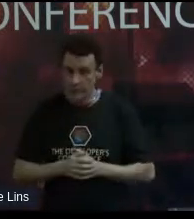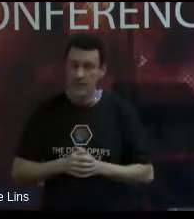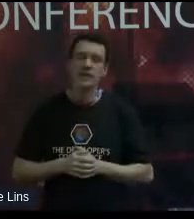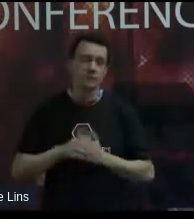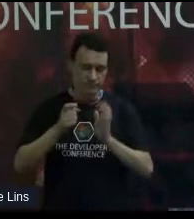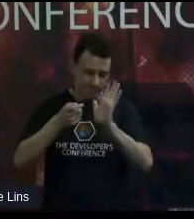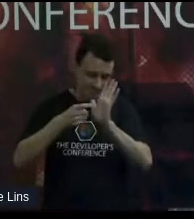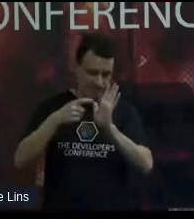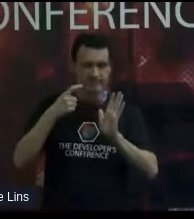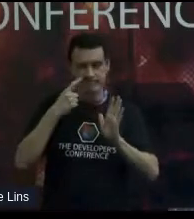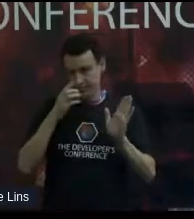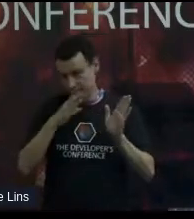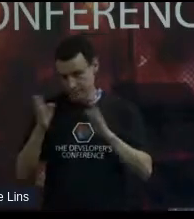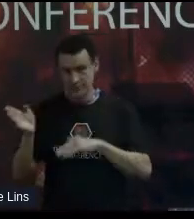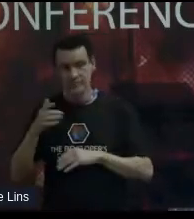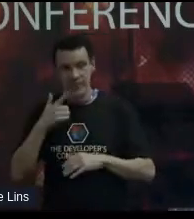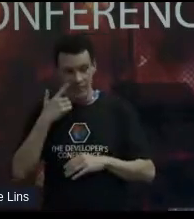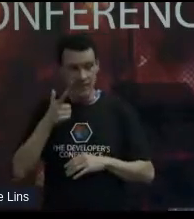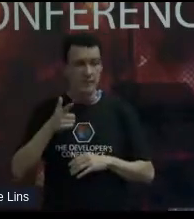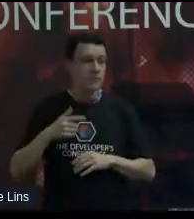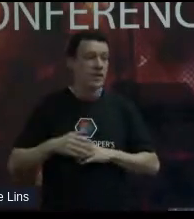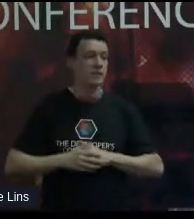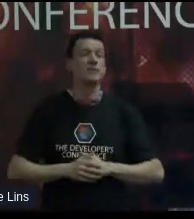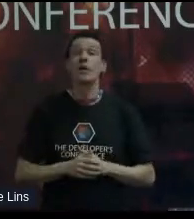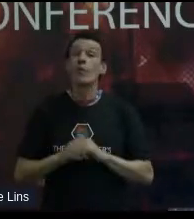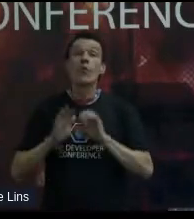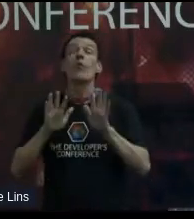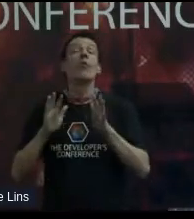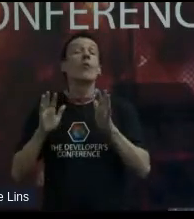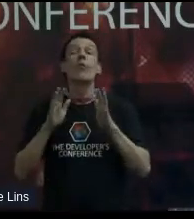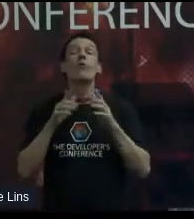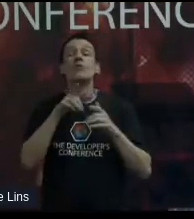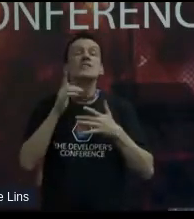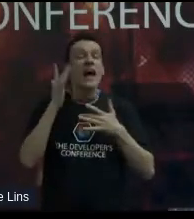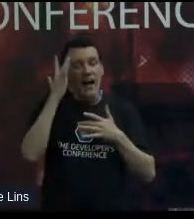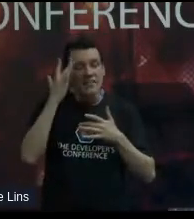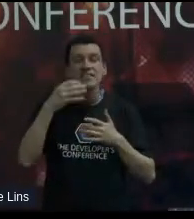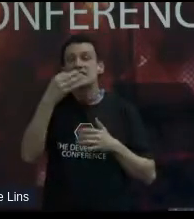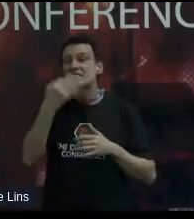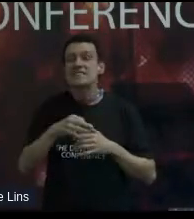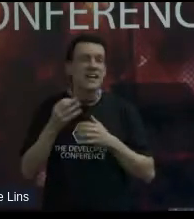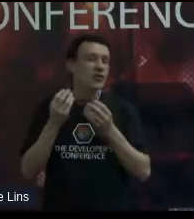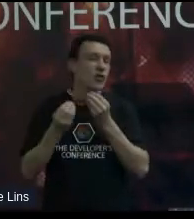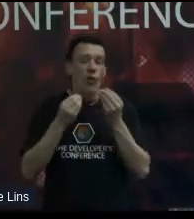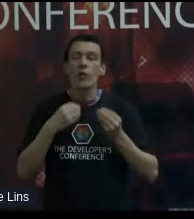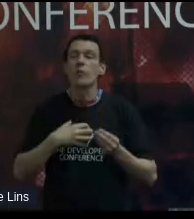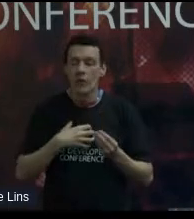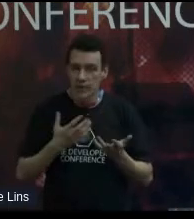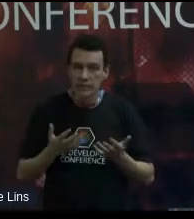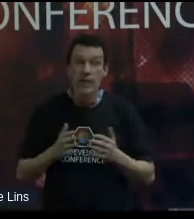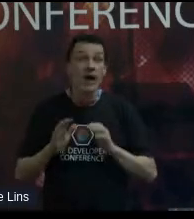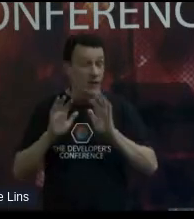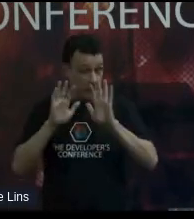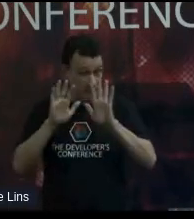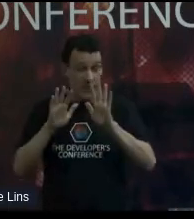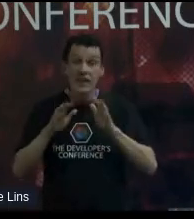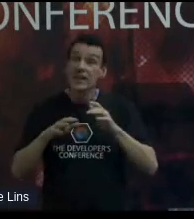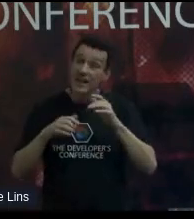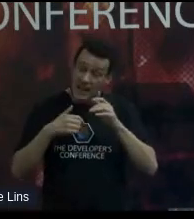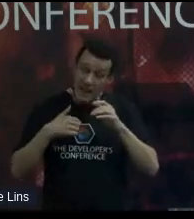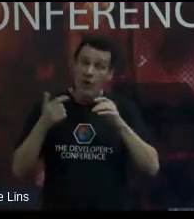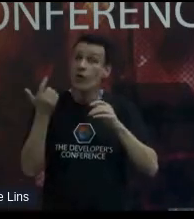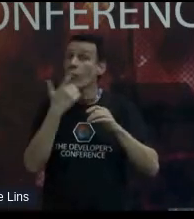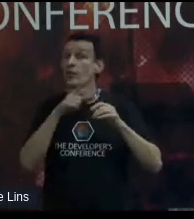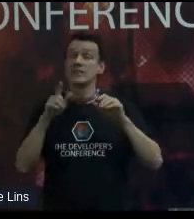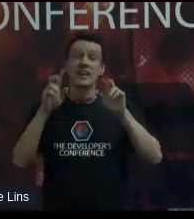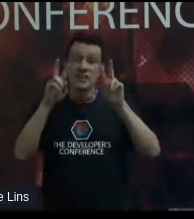Vamos deixar o pessoal ver. Mas depois a conta gente pra explica. galera qual seria esse caminho feliz. Seria ele conseguir fazer a navegação por